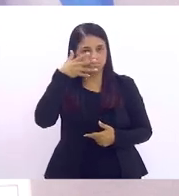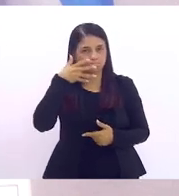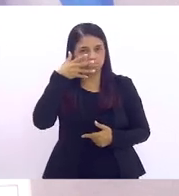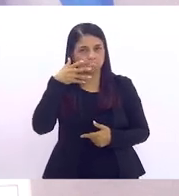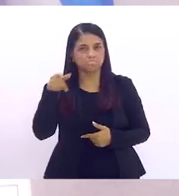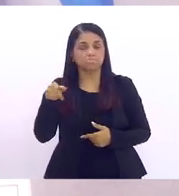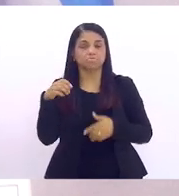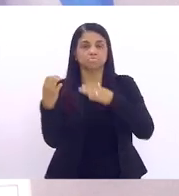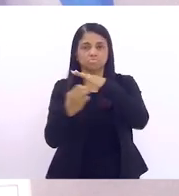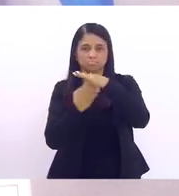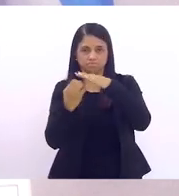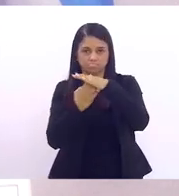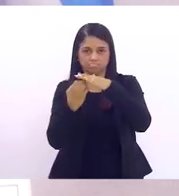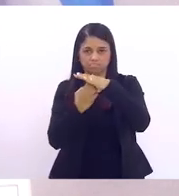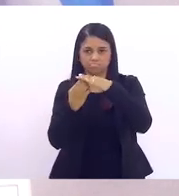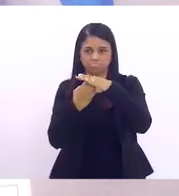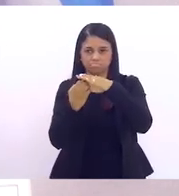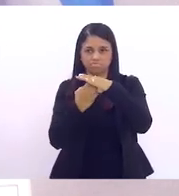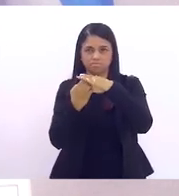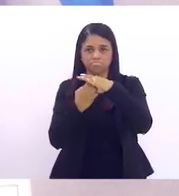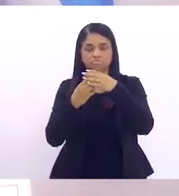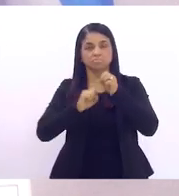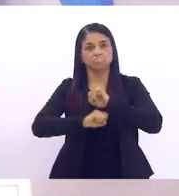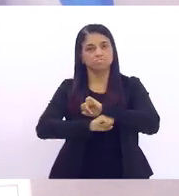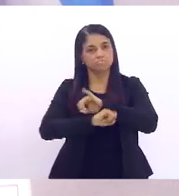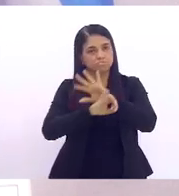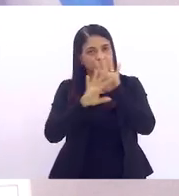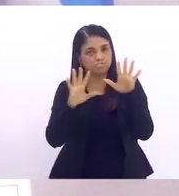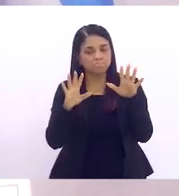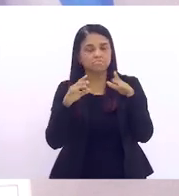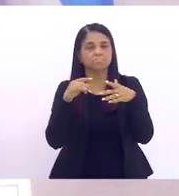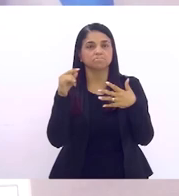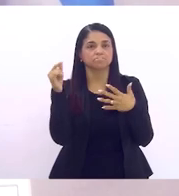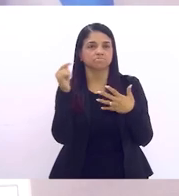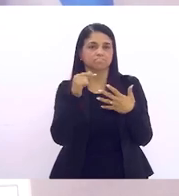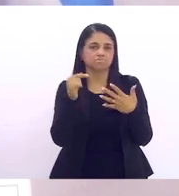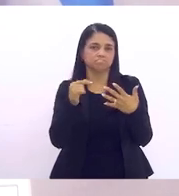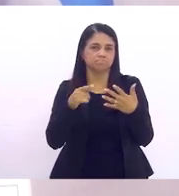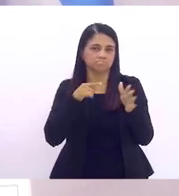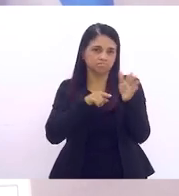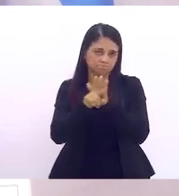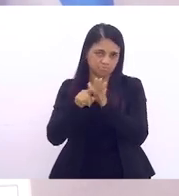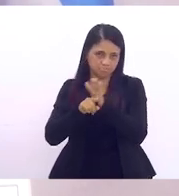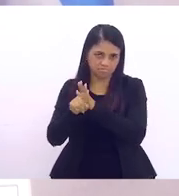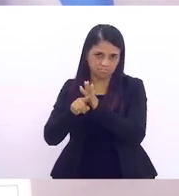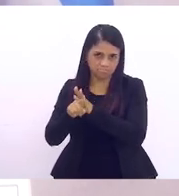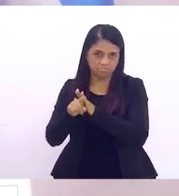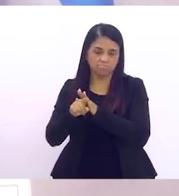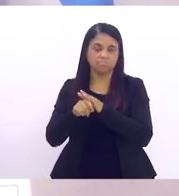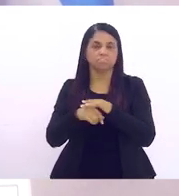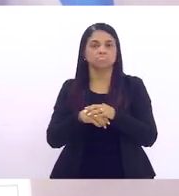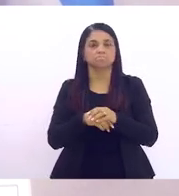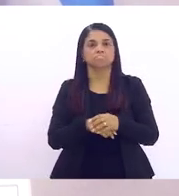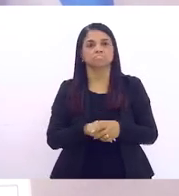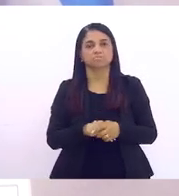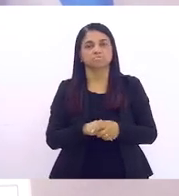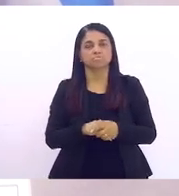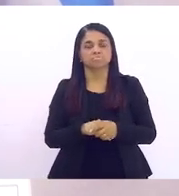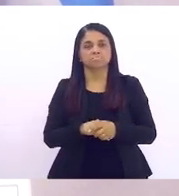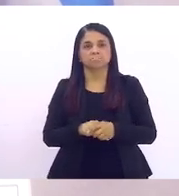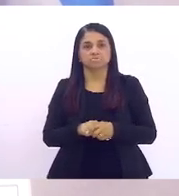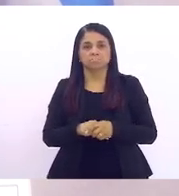pra empresa para vocês esclarecerem aí esses pontos que foram que foram colocados aí